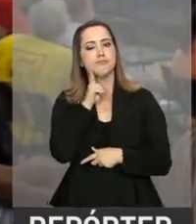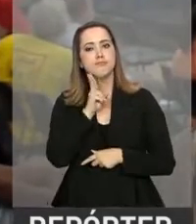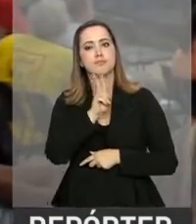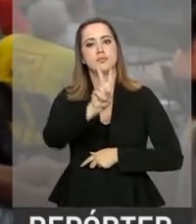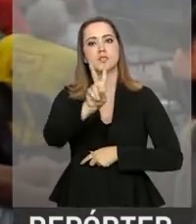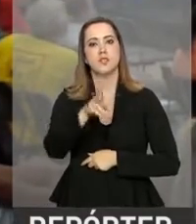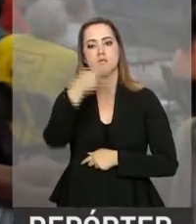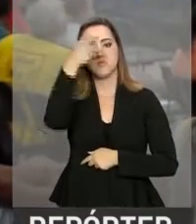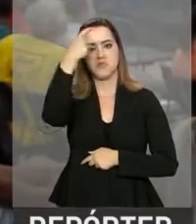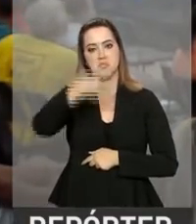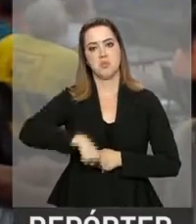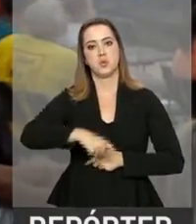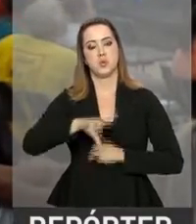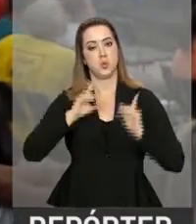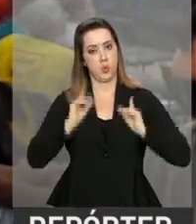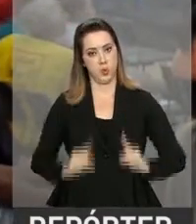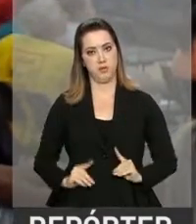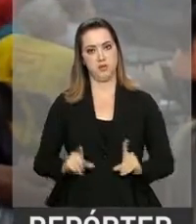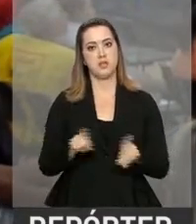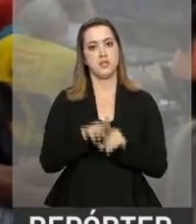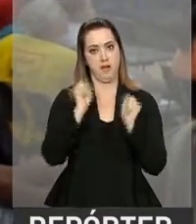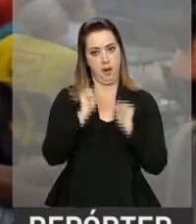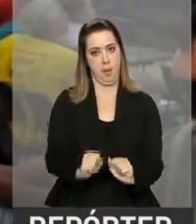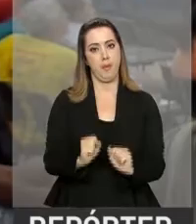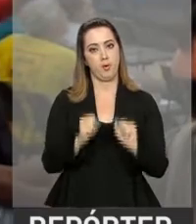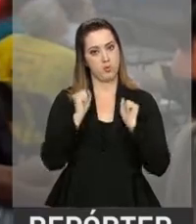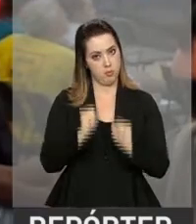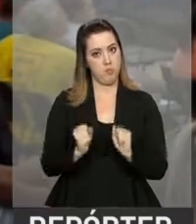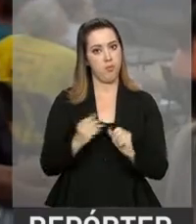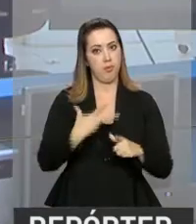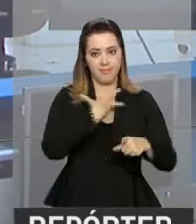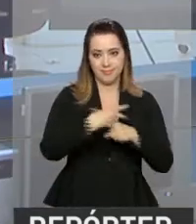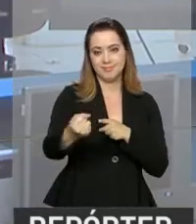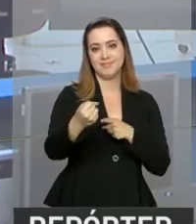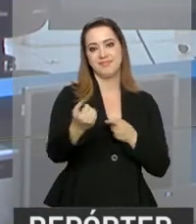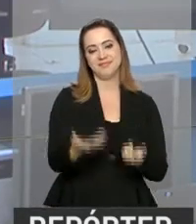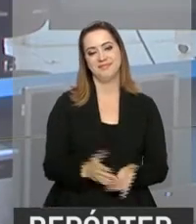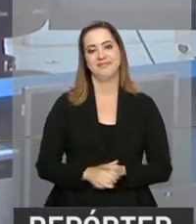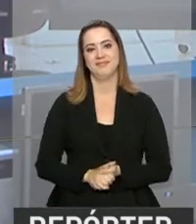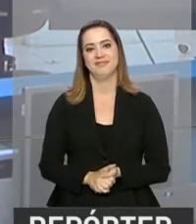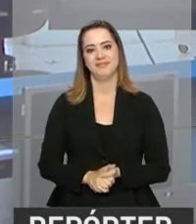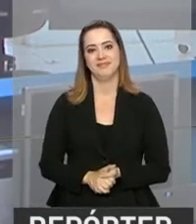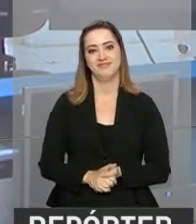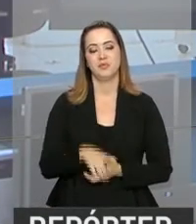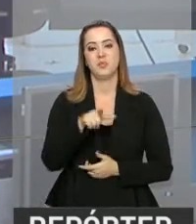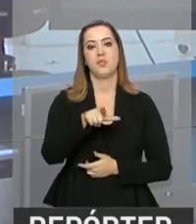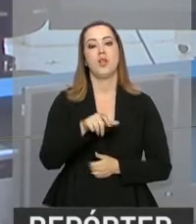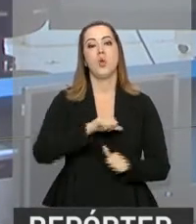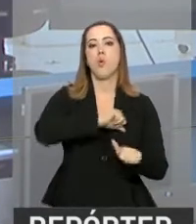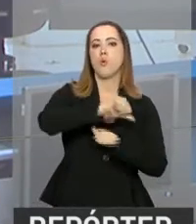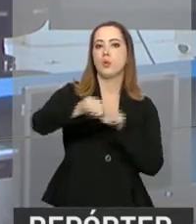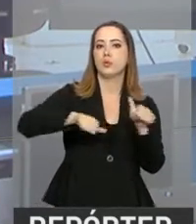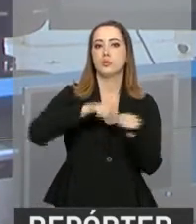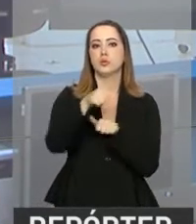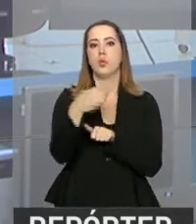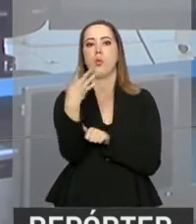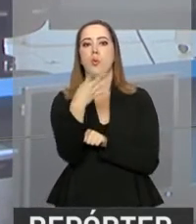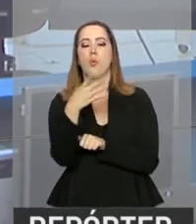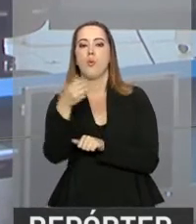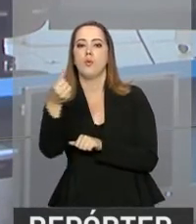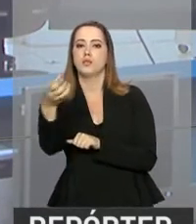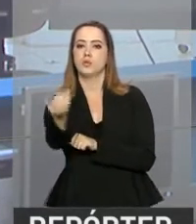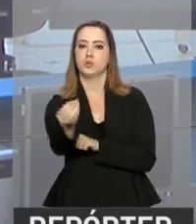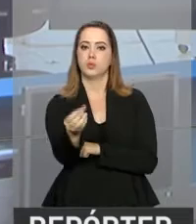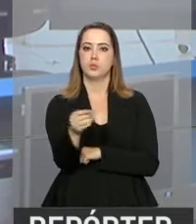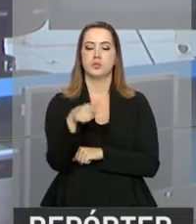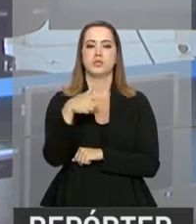da pessoa com deficiência que ela pode conquistar. E no revezamento 4x100, o Brasil